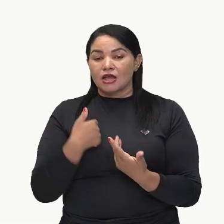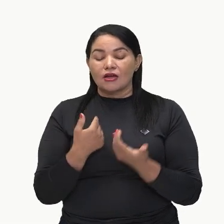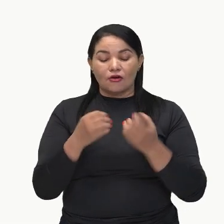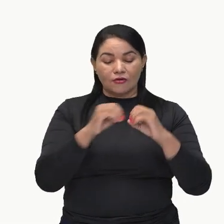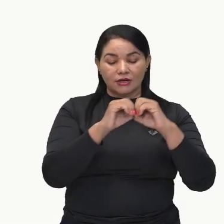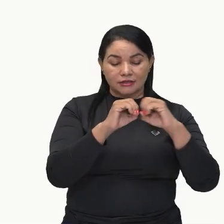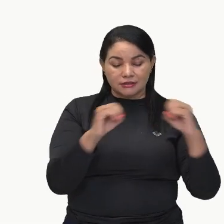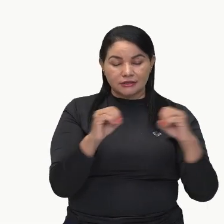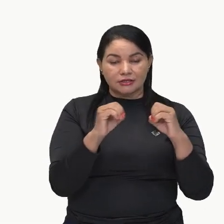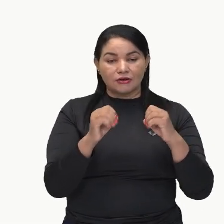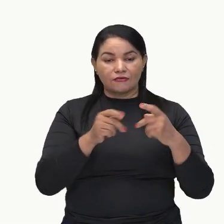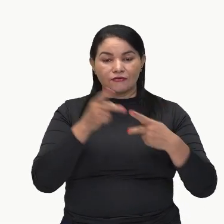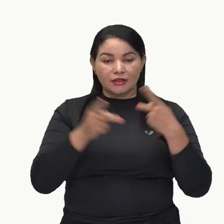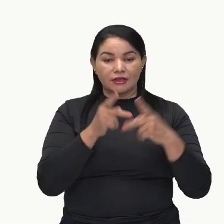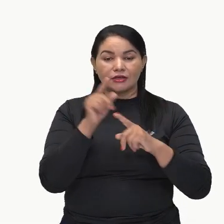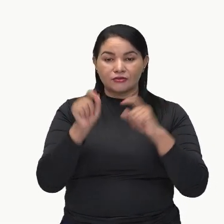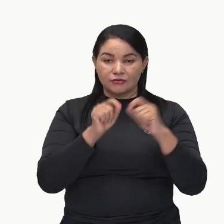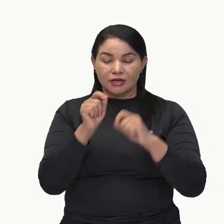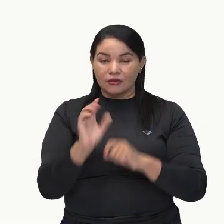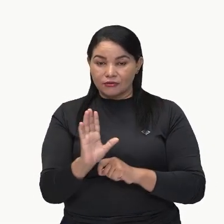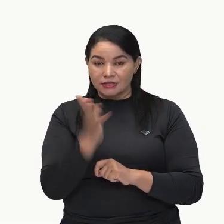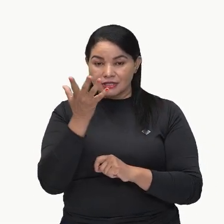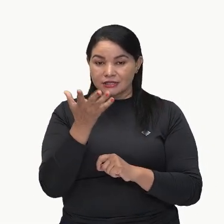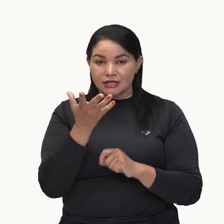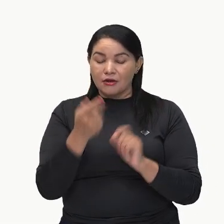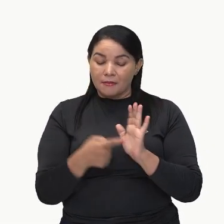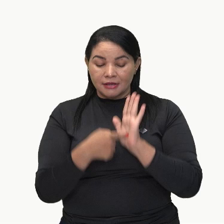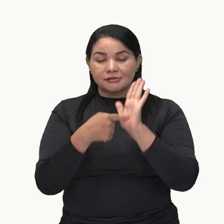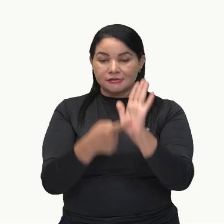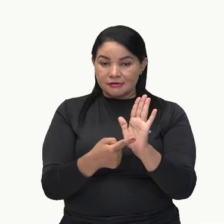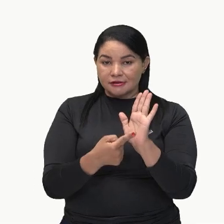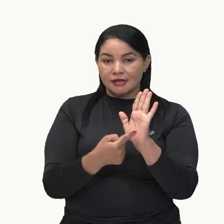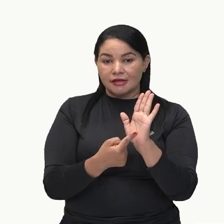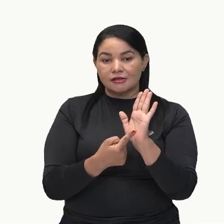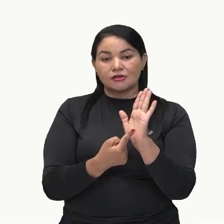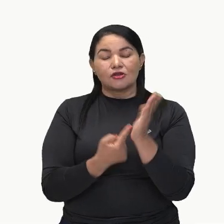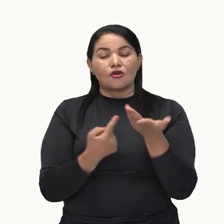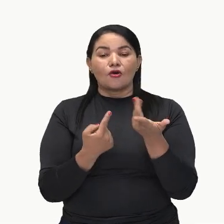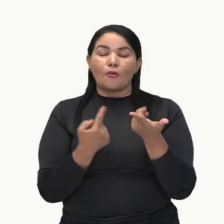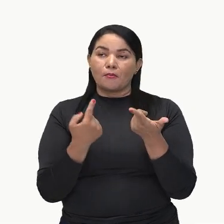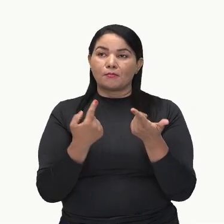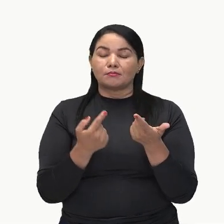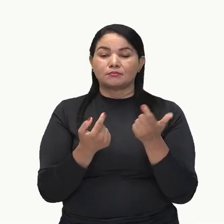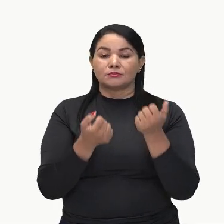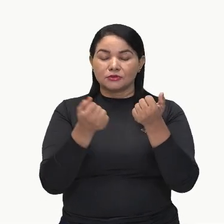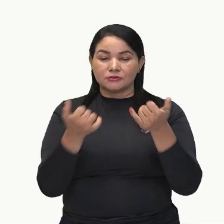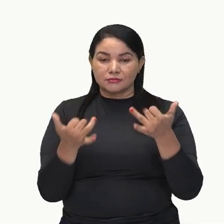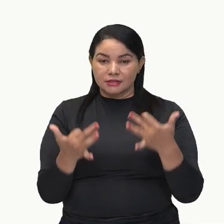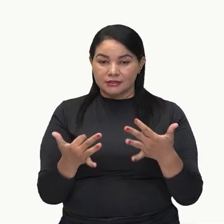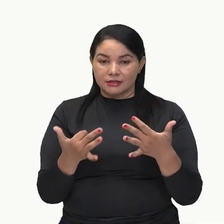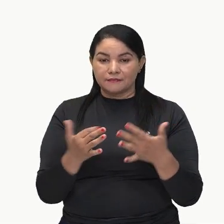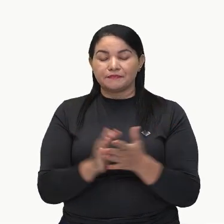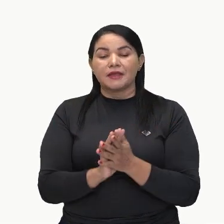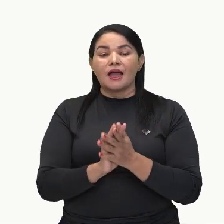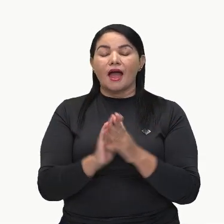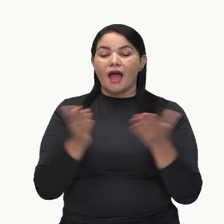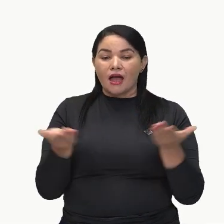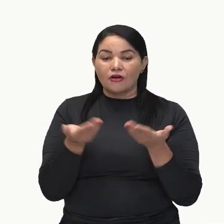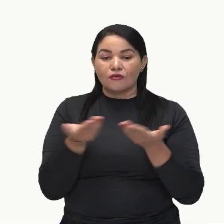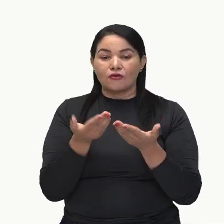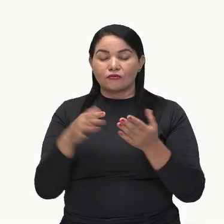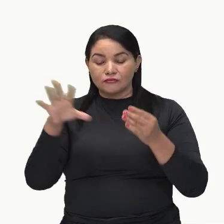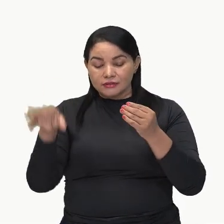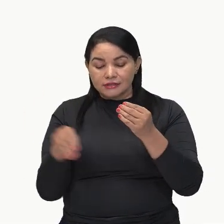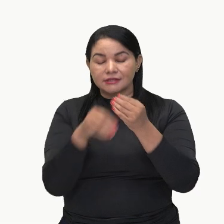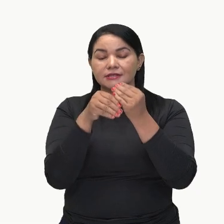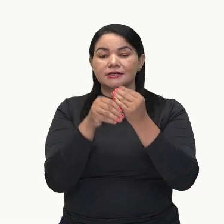oração, uma situação, apresentei uma situação, e aí vou inserir a ideia de